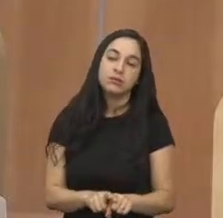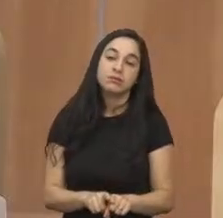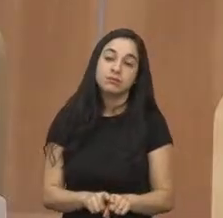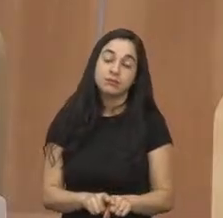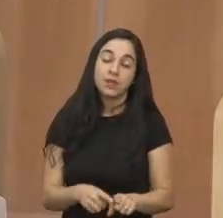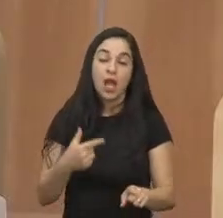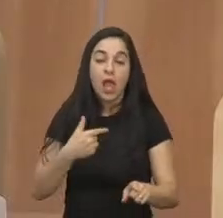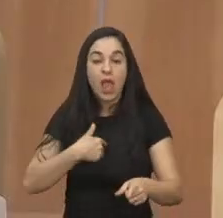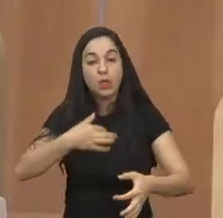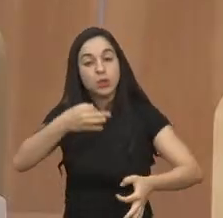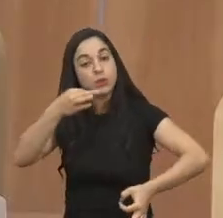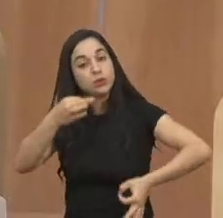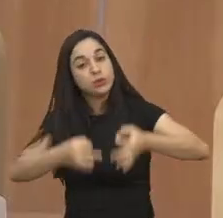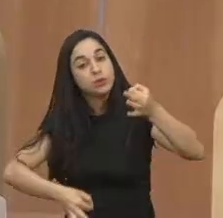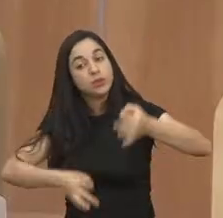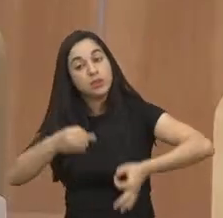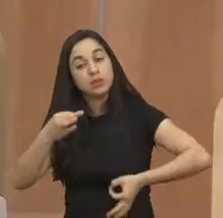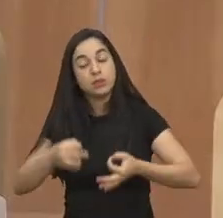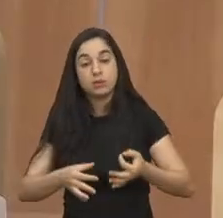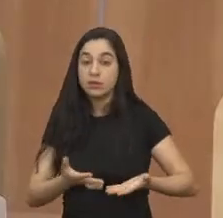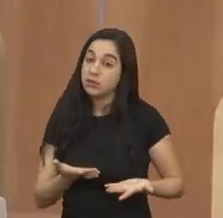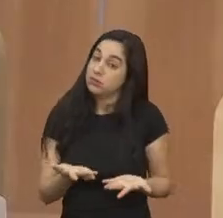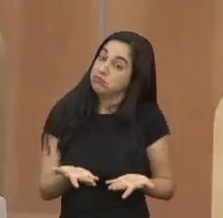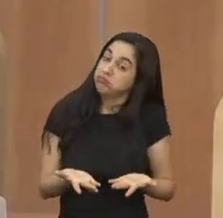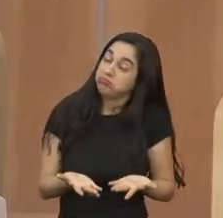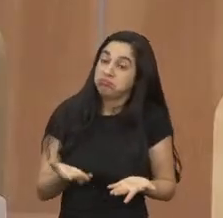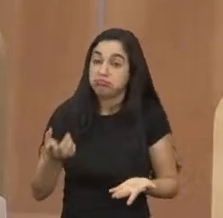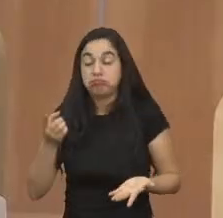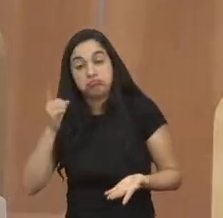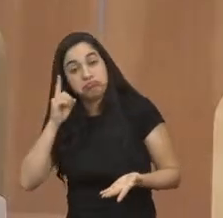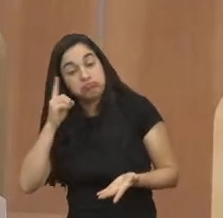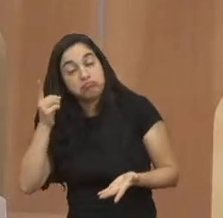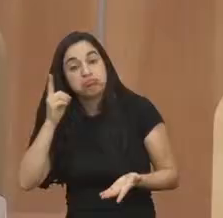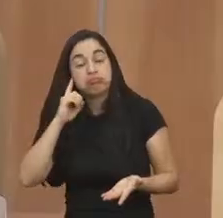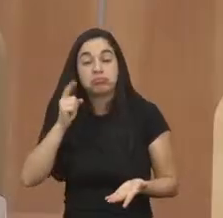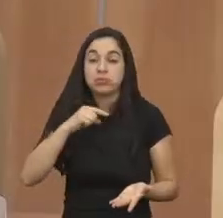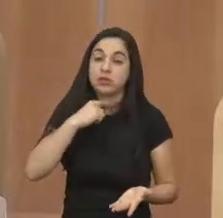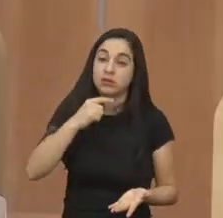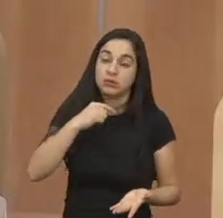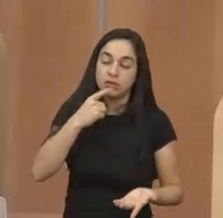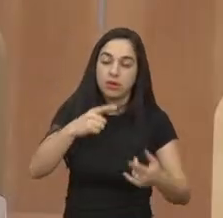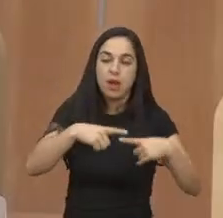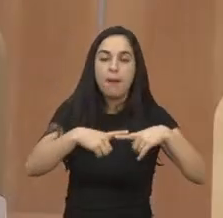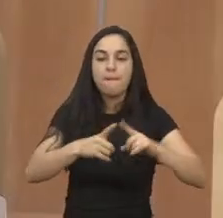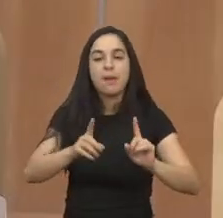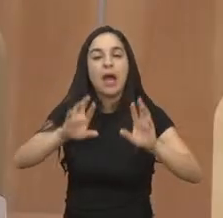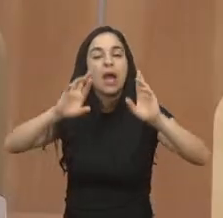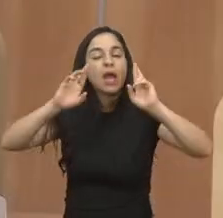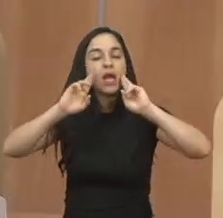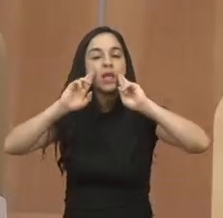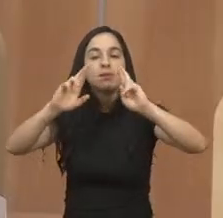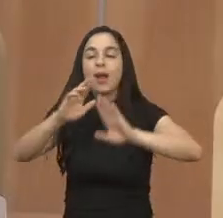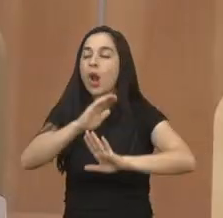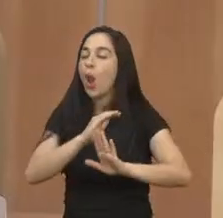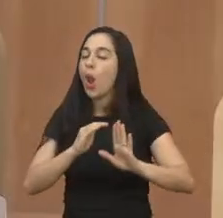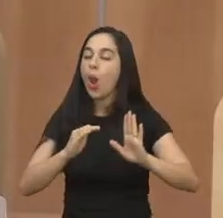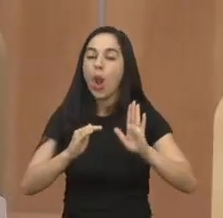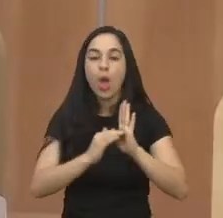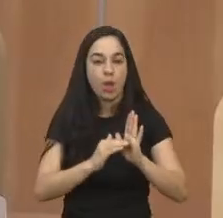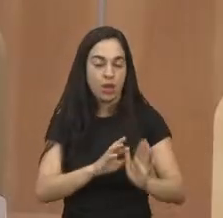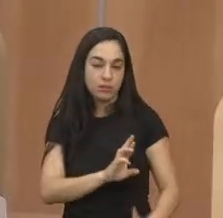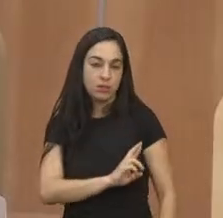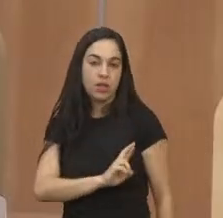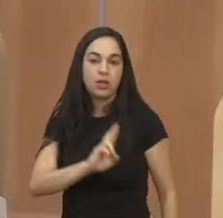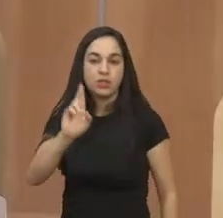fico por aqui. Mas respeito também todas as religiões, né?